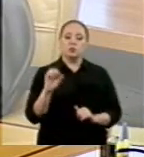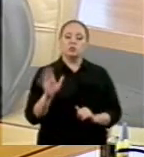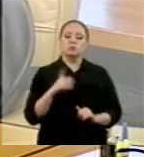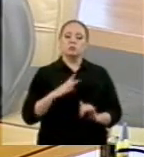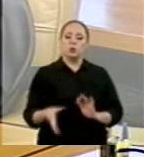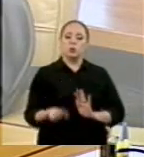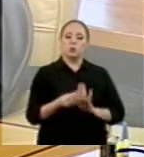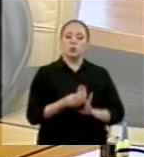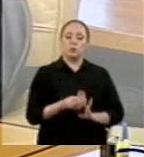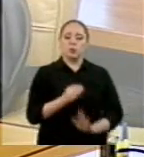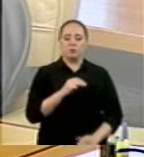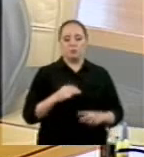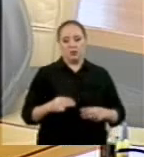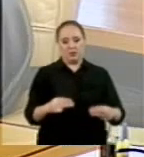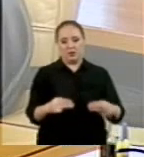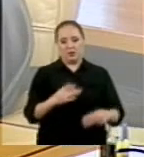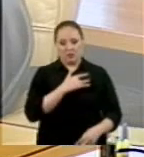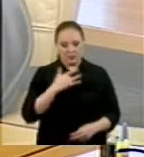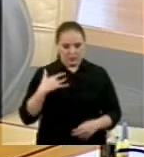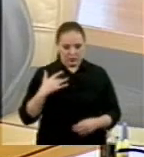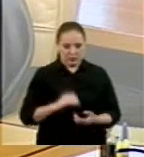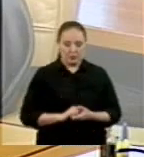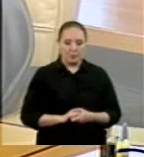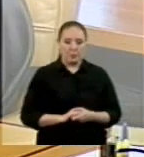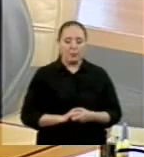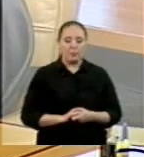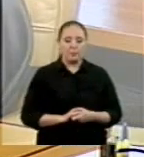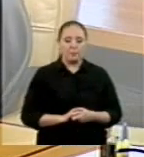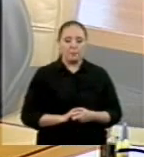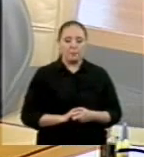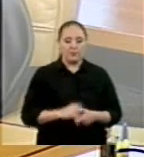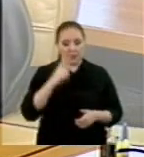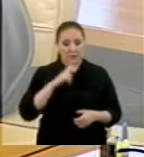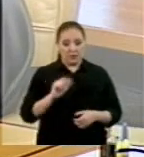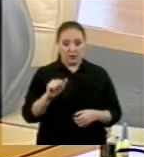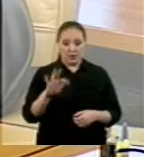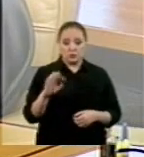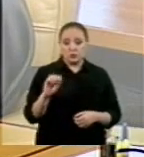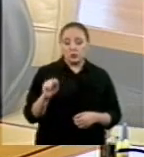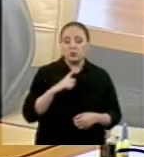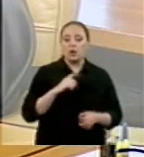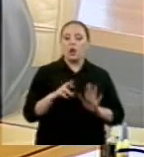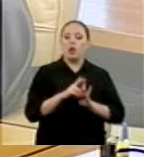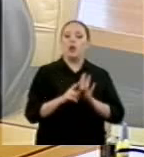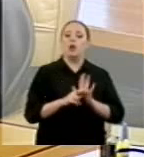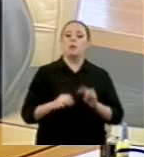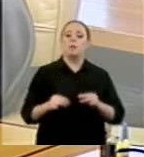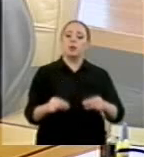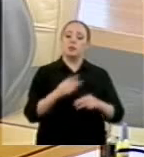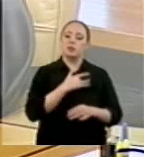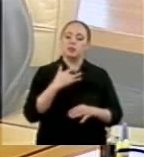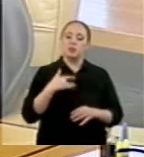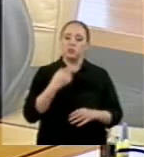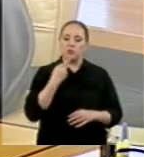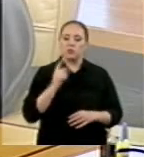prestadas pelo Ministério da Saúde. Conforme se verifica nos autos, a normativa do Ministério da Saúde